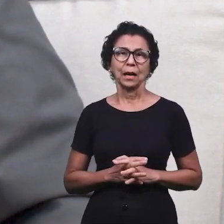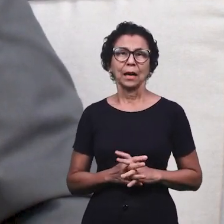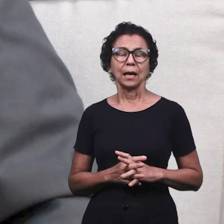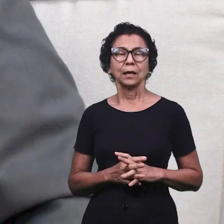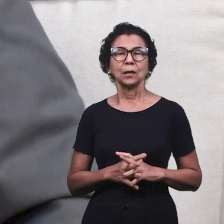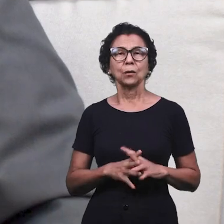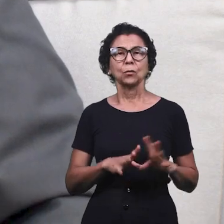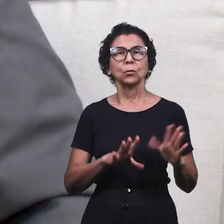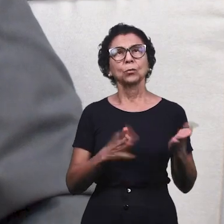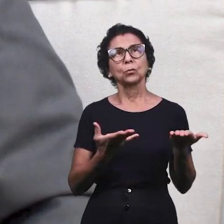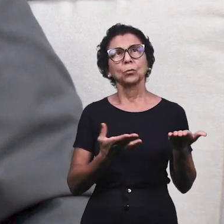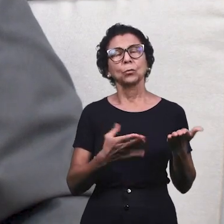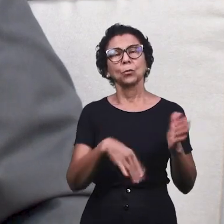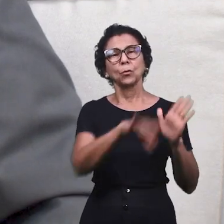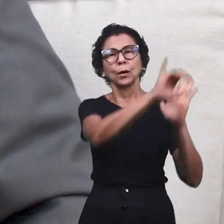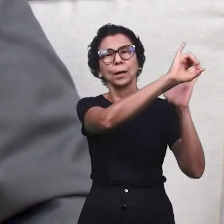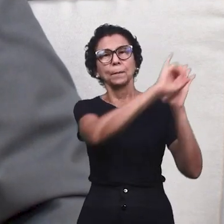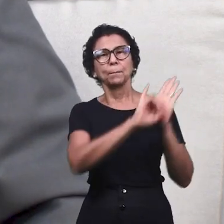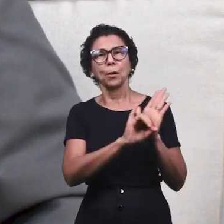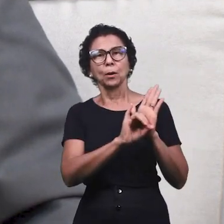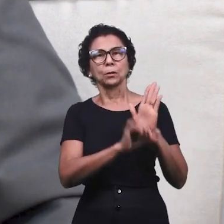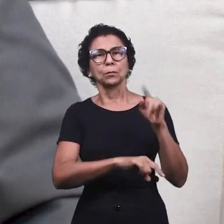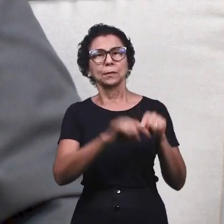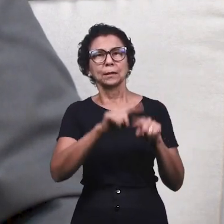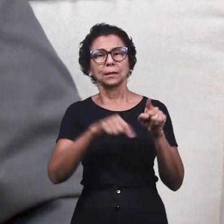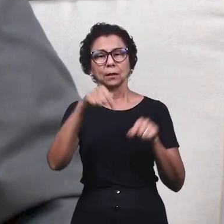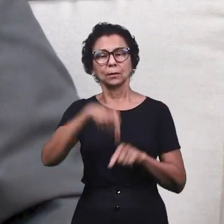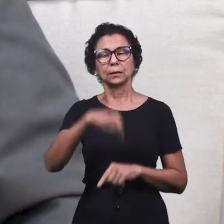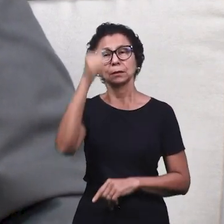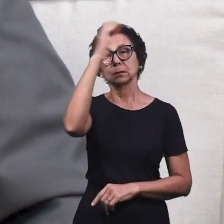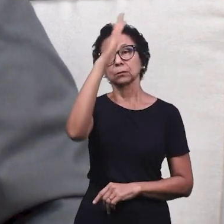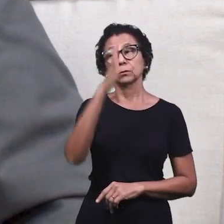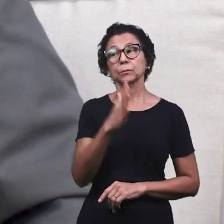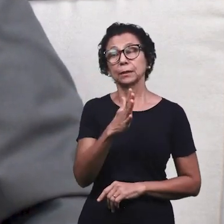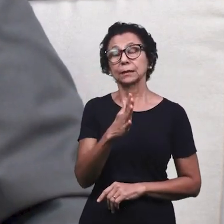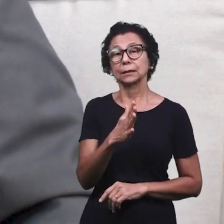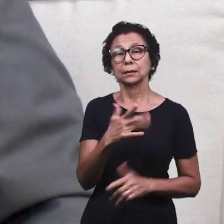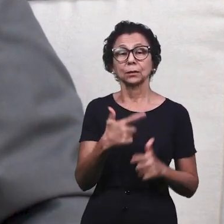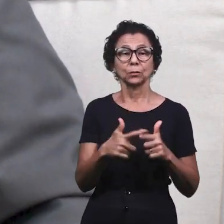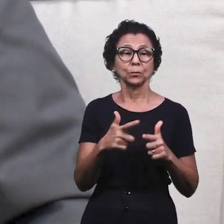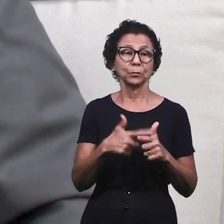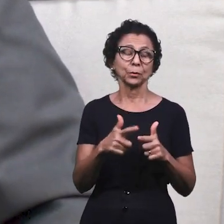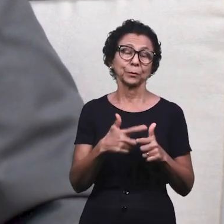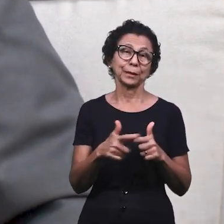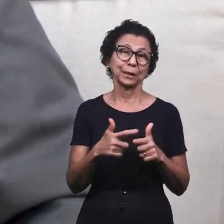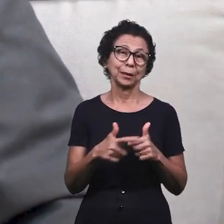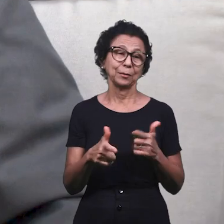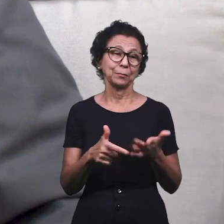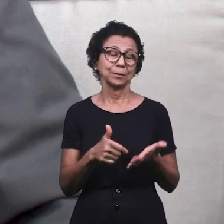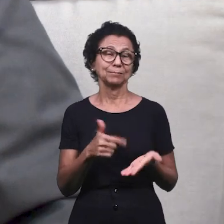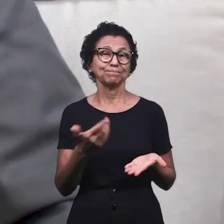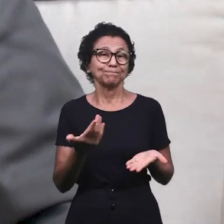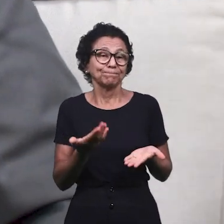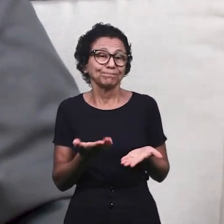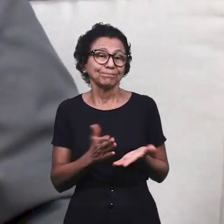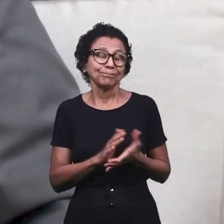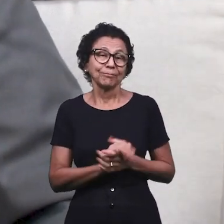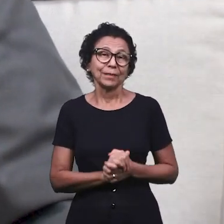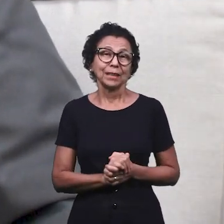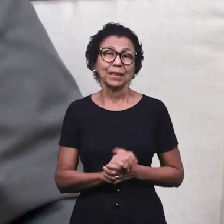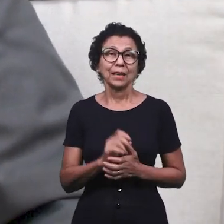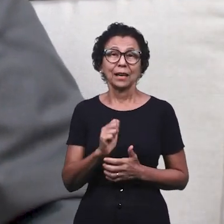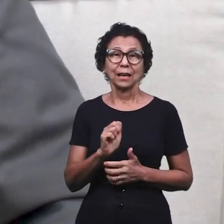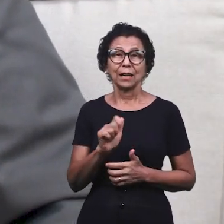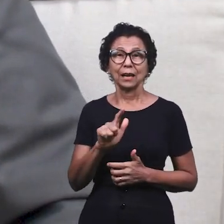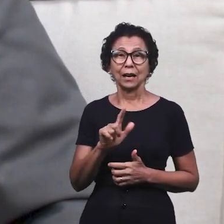e ali você está ali com algum problema, com alguma questão que na parte da importação não foi bem resolvida e a alfândega